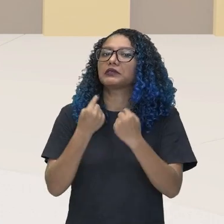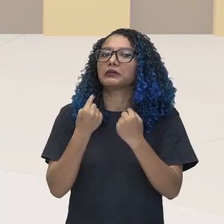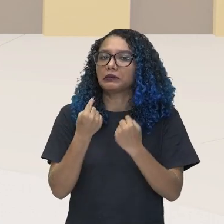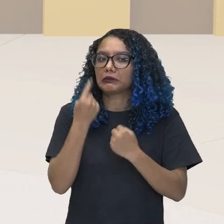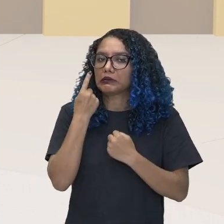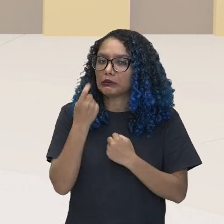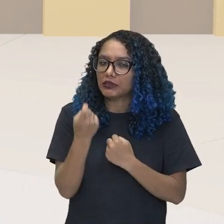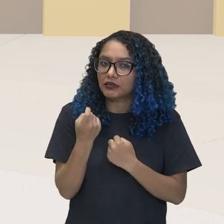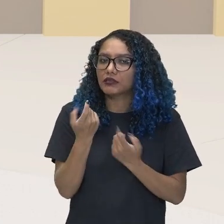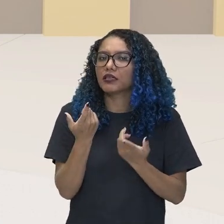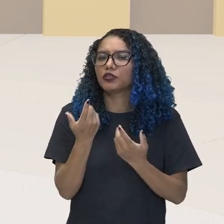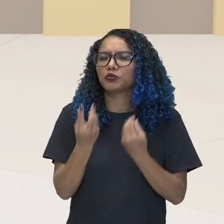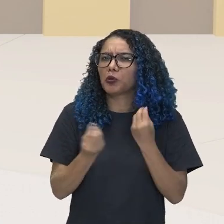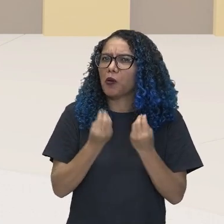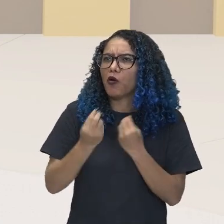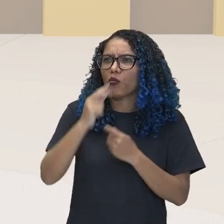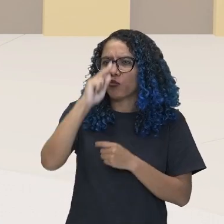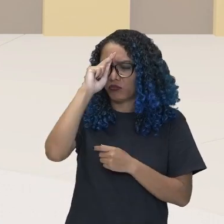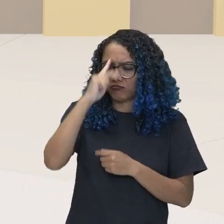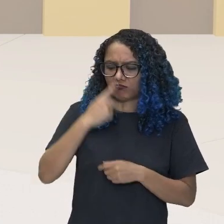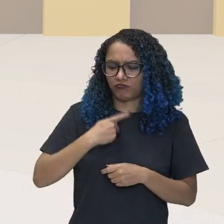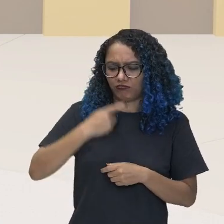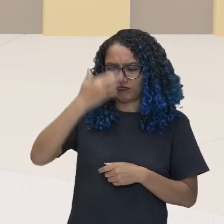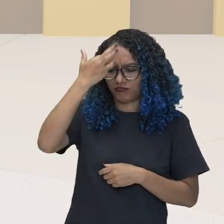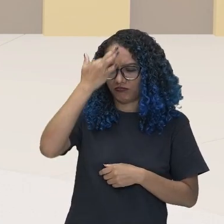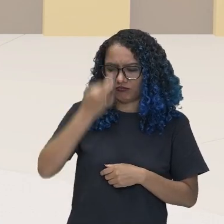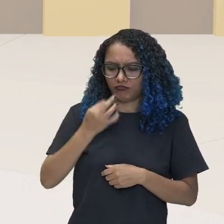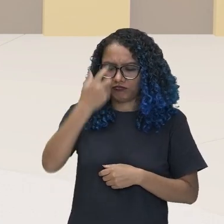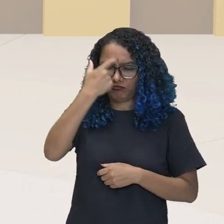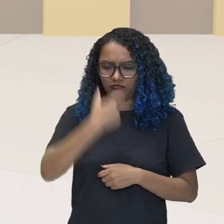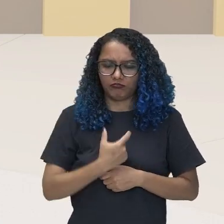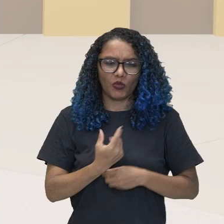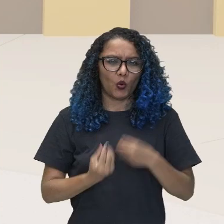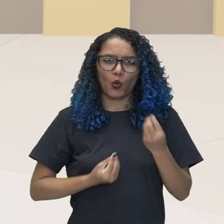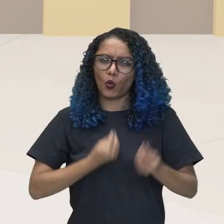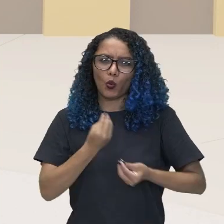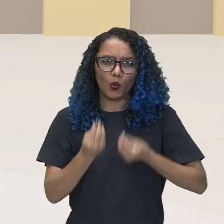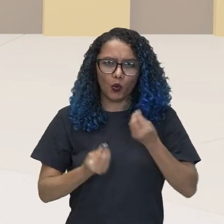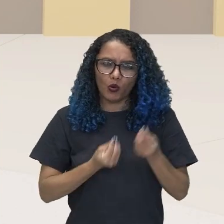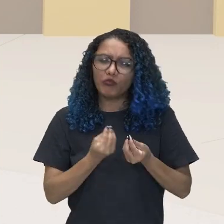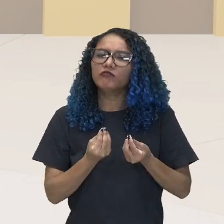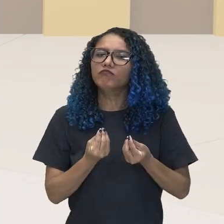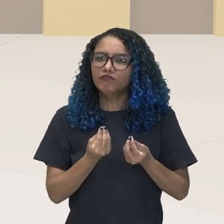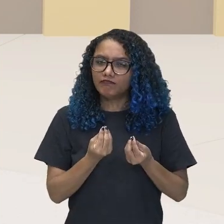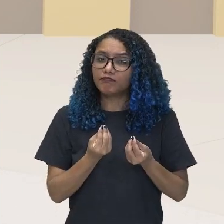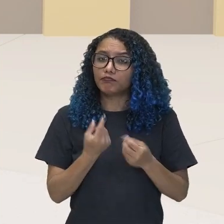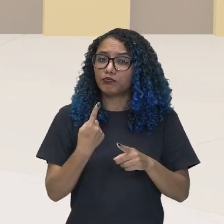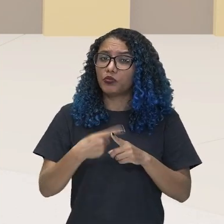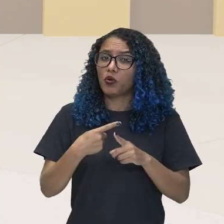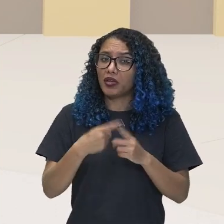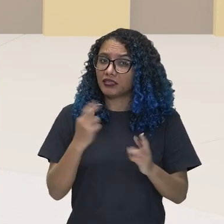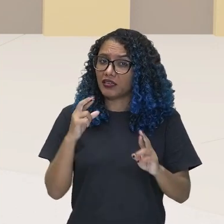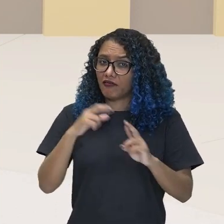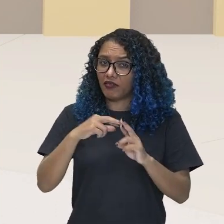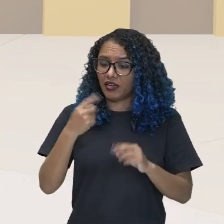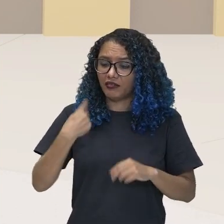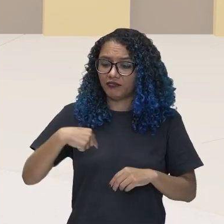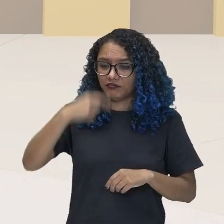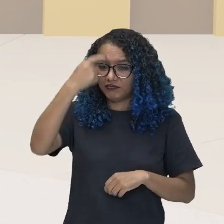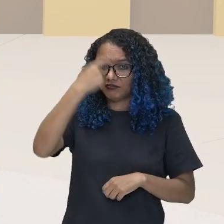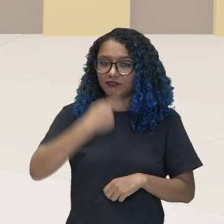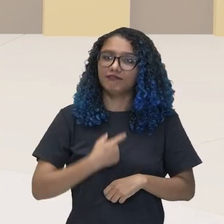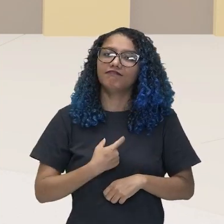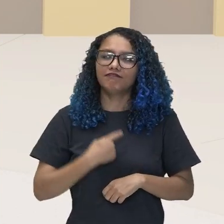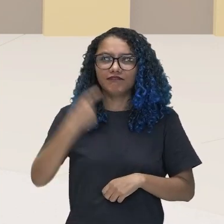mim mesmo é sempre muito desafiador quando os assuntos nos tocam. Então, pensar sobre nós